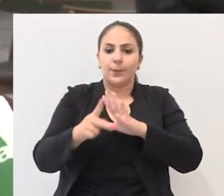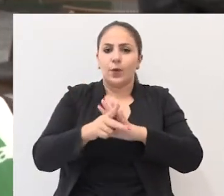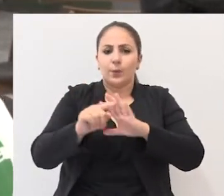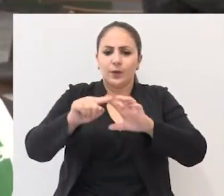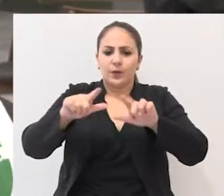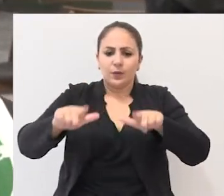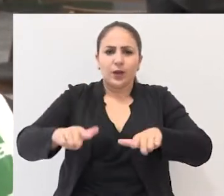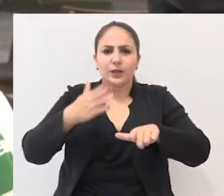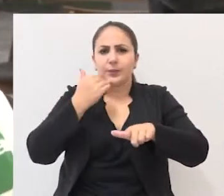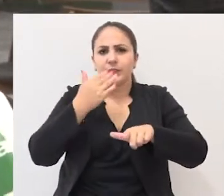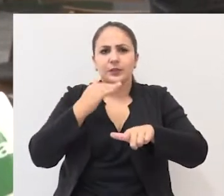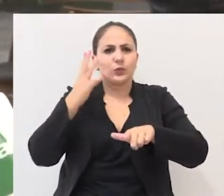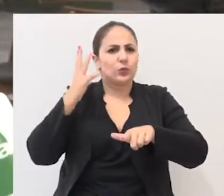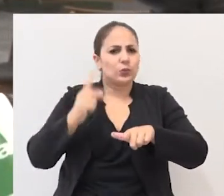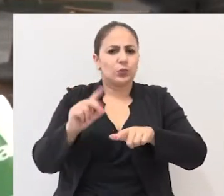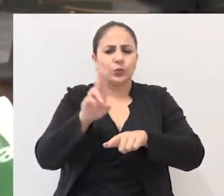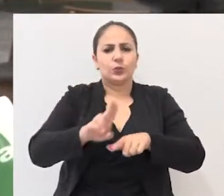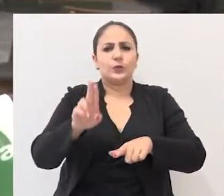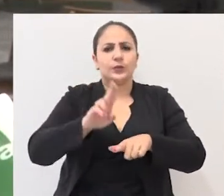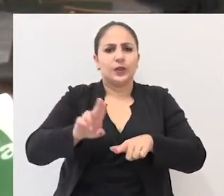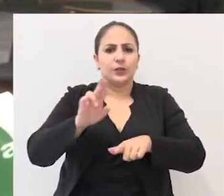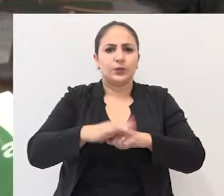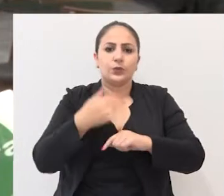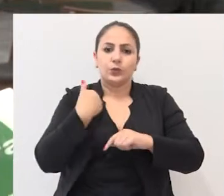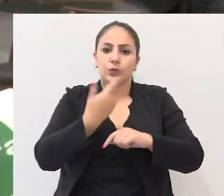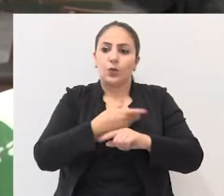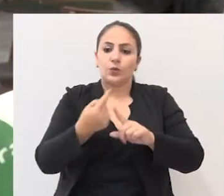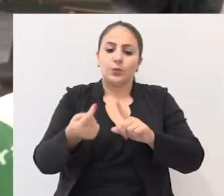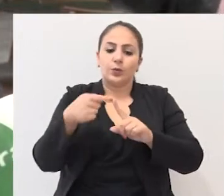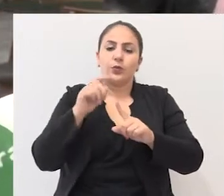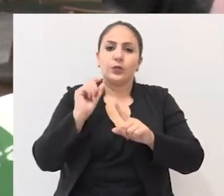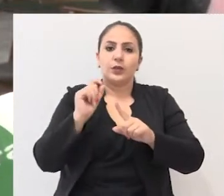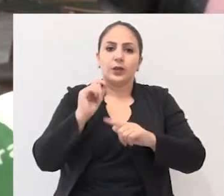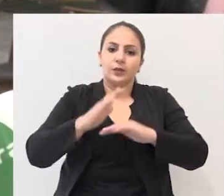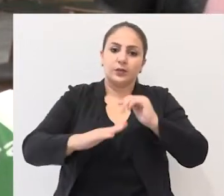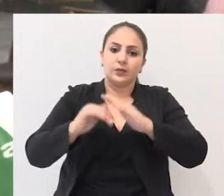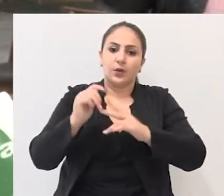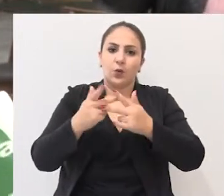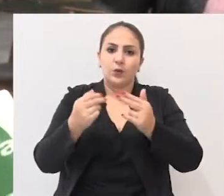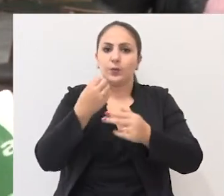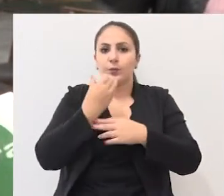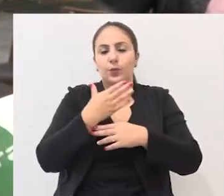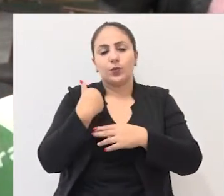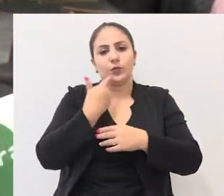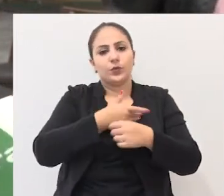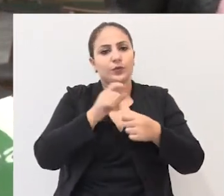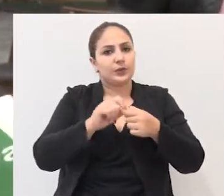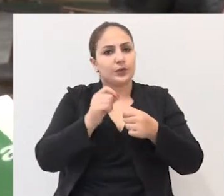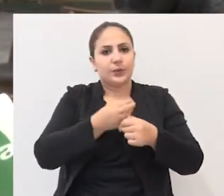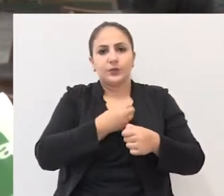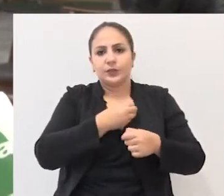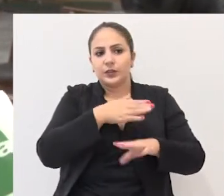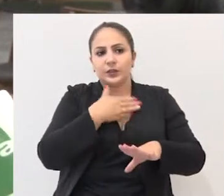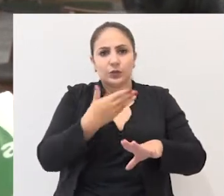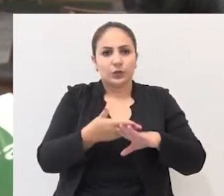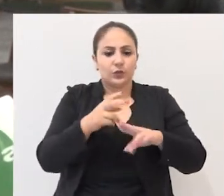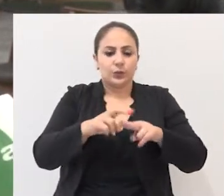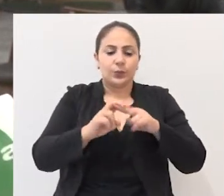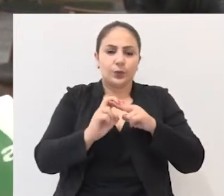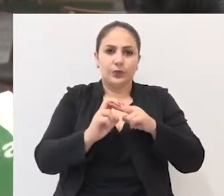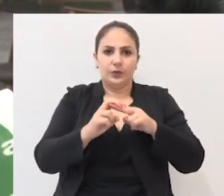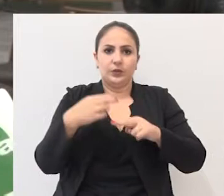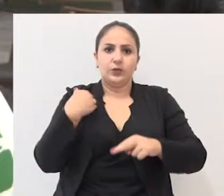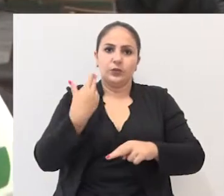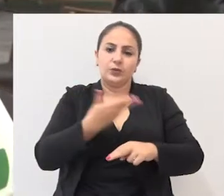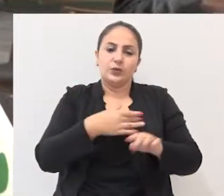alimentação, por tudo que foi usado, nós procuramos sempre construir coisa boa, isso que nós fizemos na vida toda. Então aqui também a